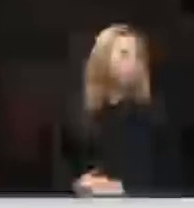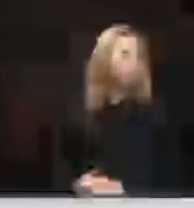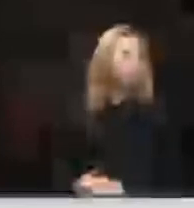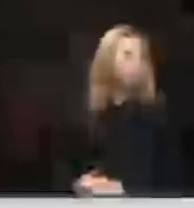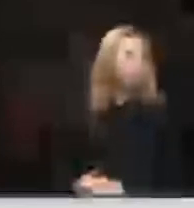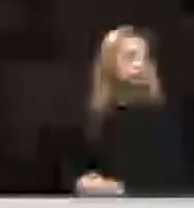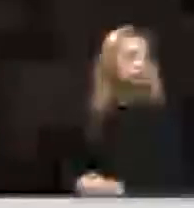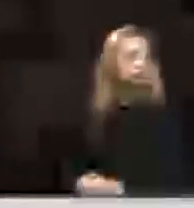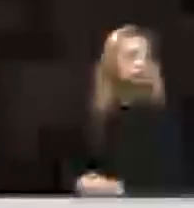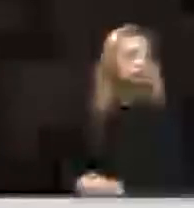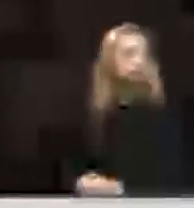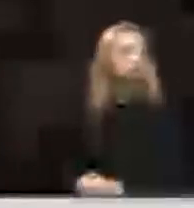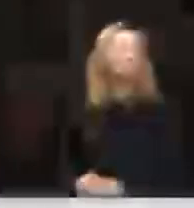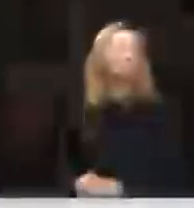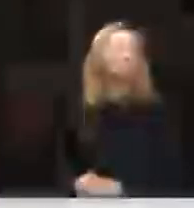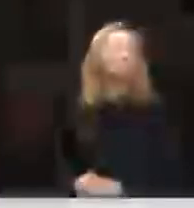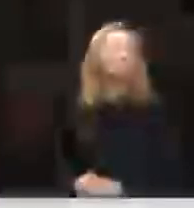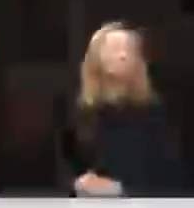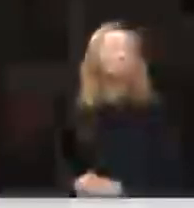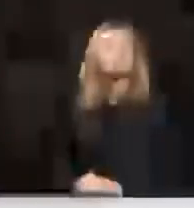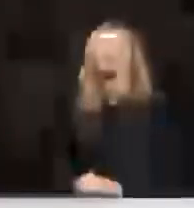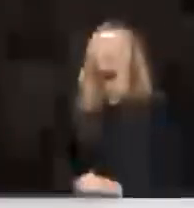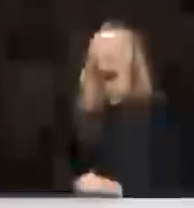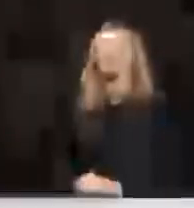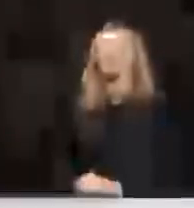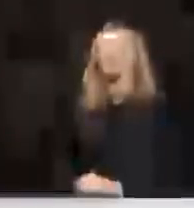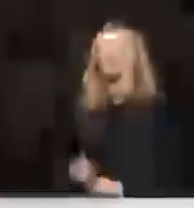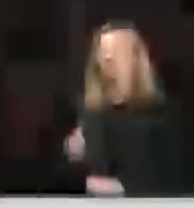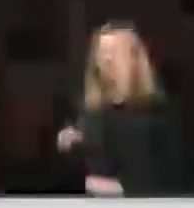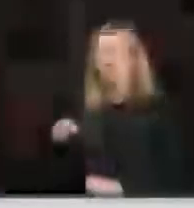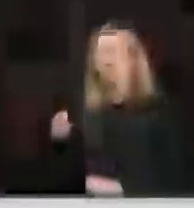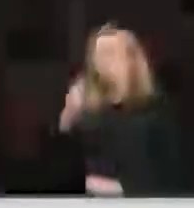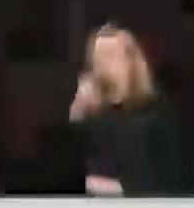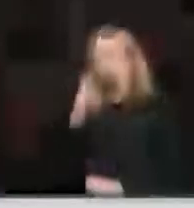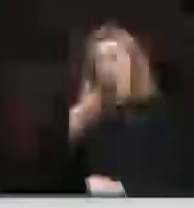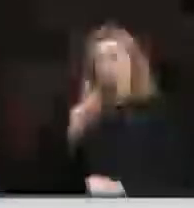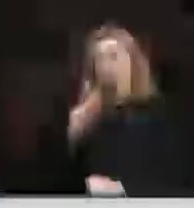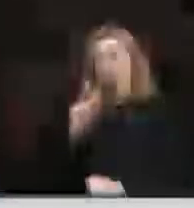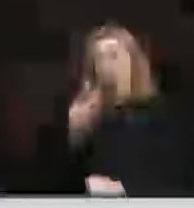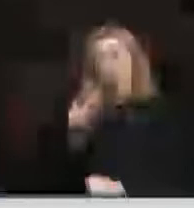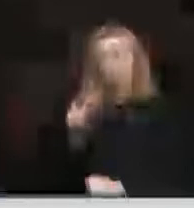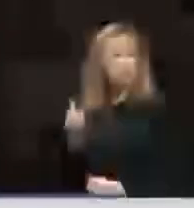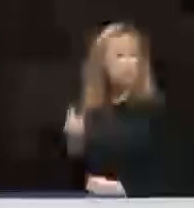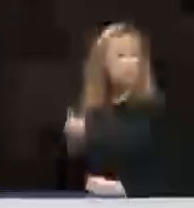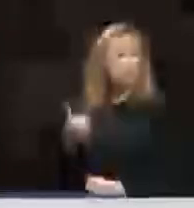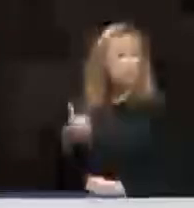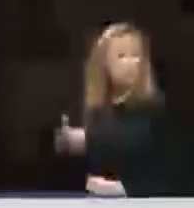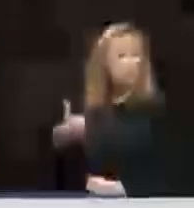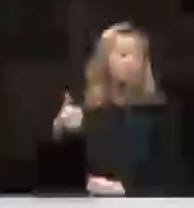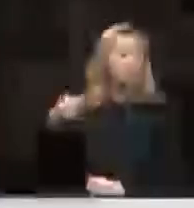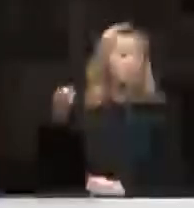que a partir do 6º mês, 180 dias,